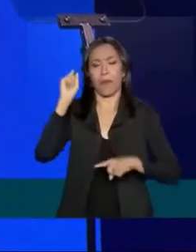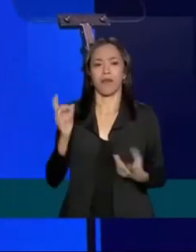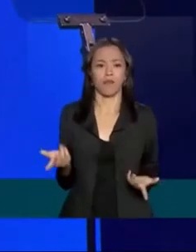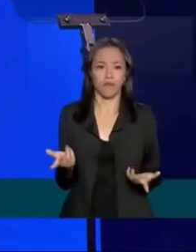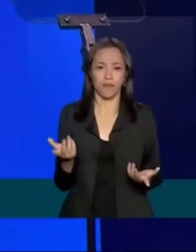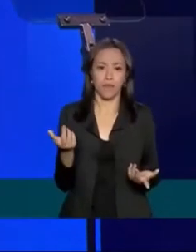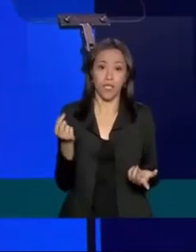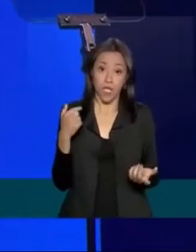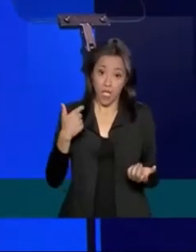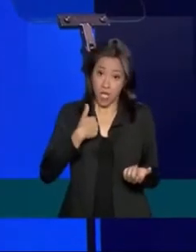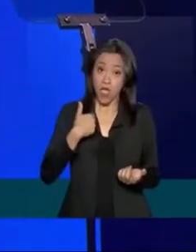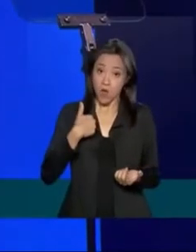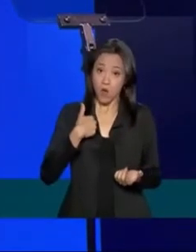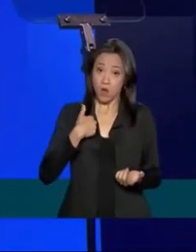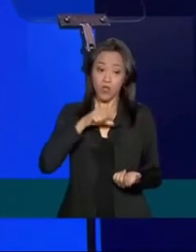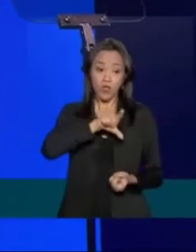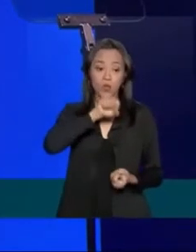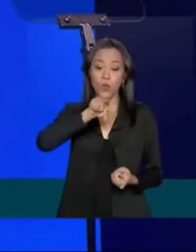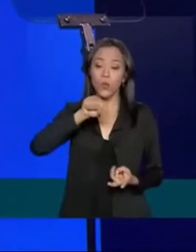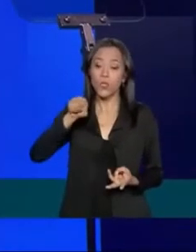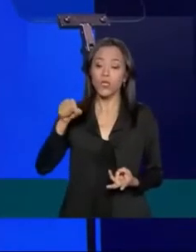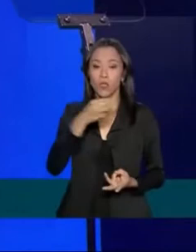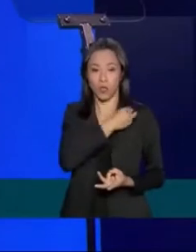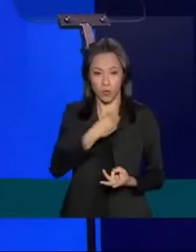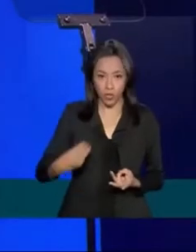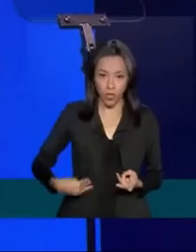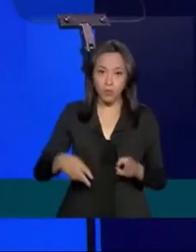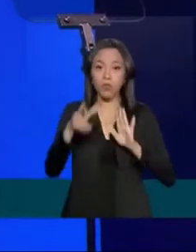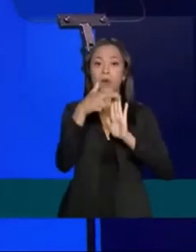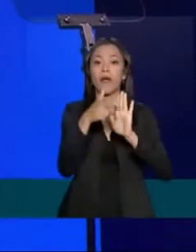escolhi os nossos ministros por um critério técnico.